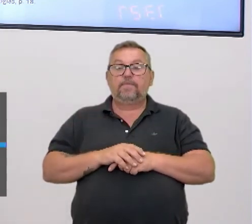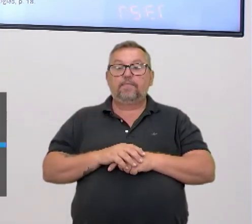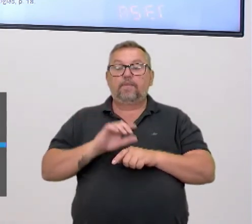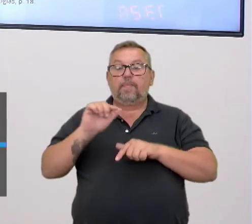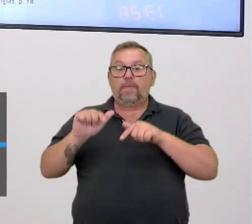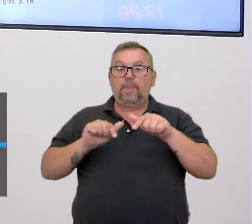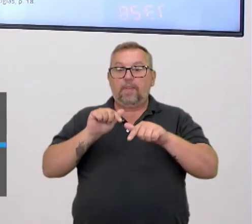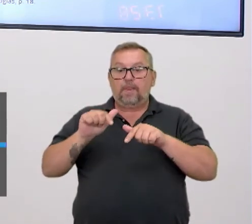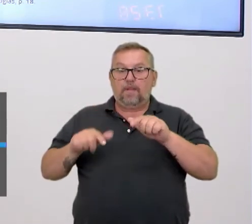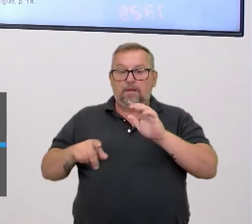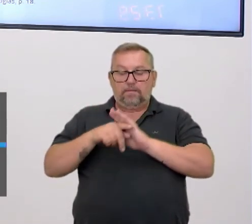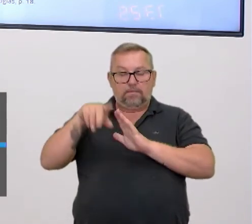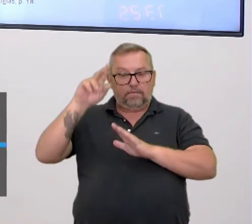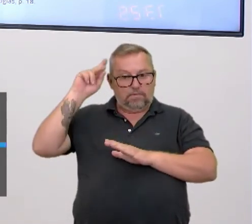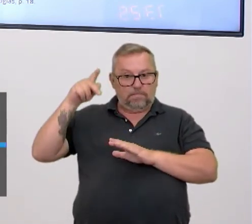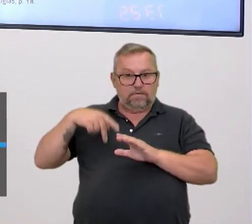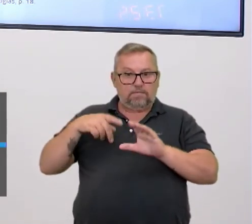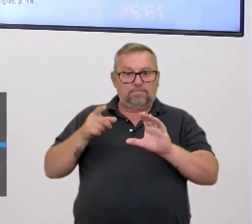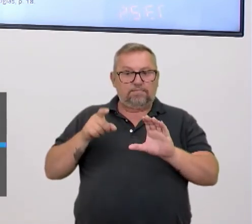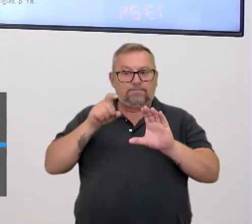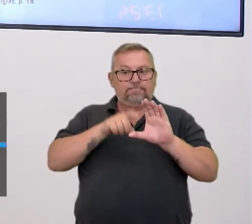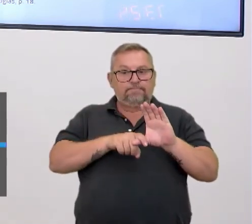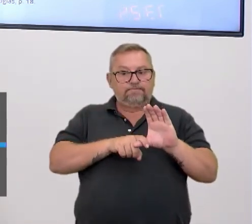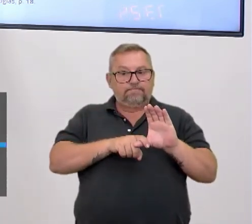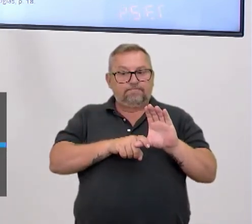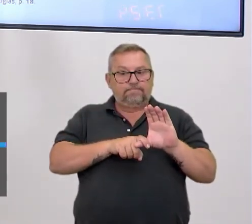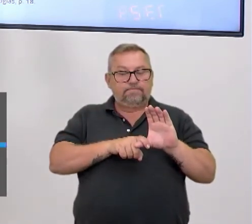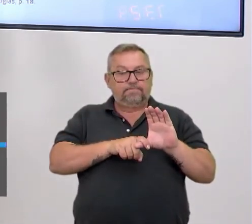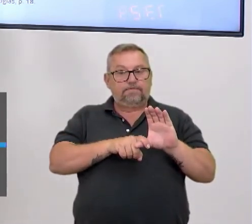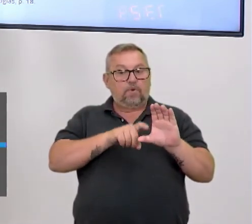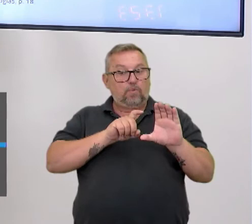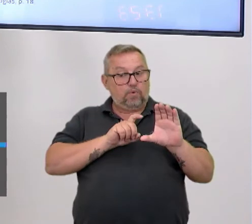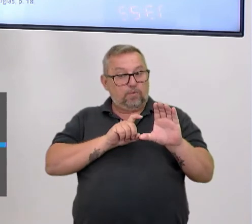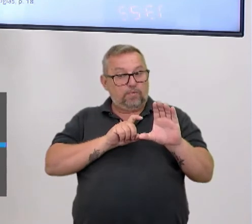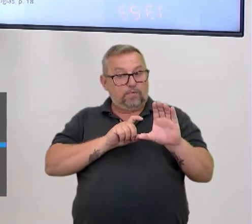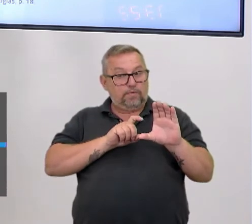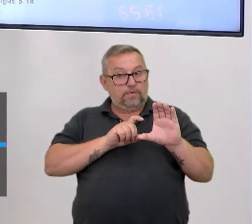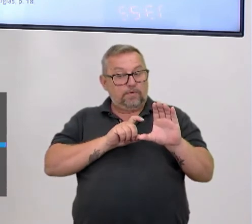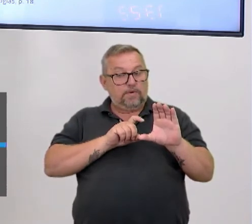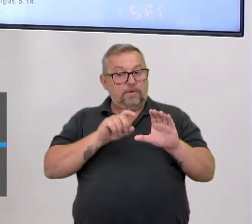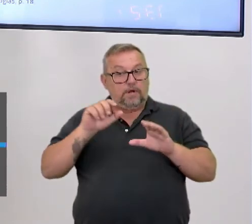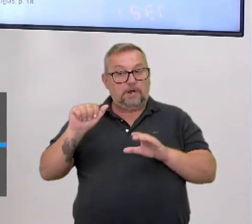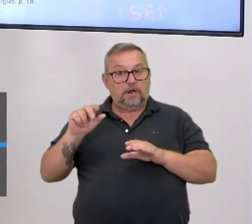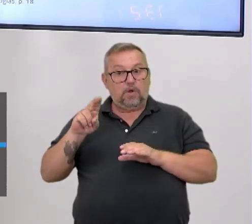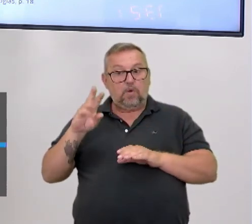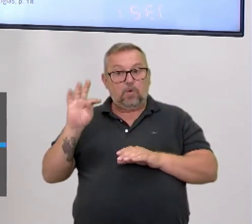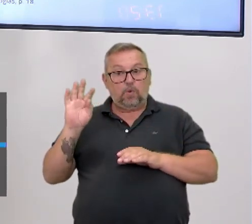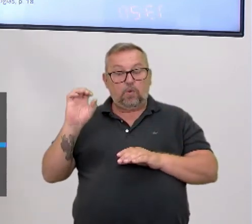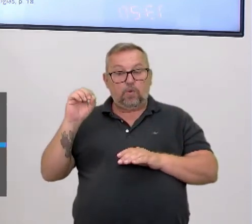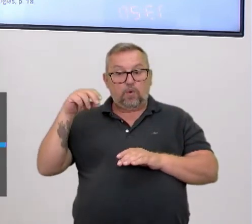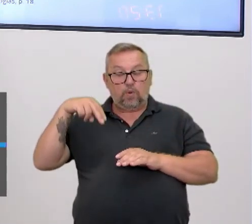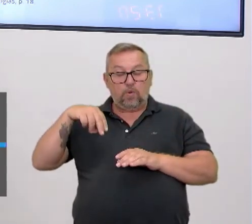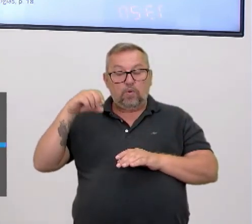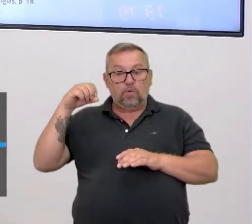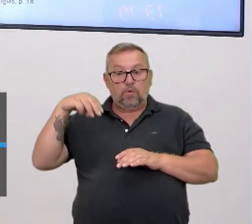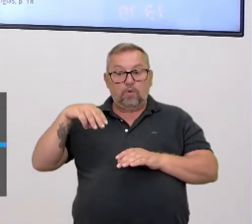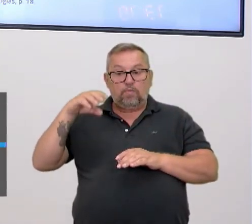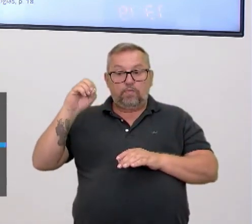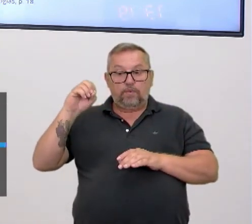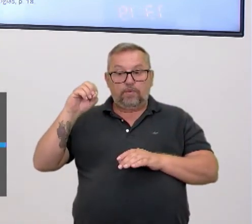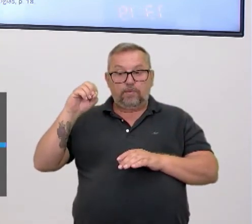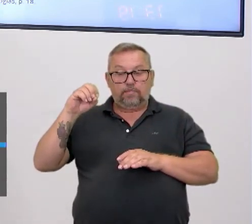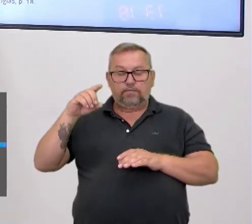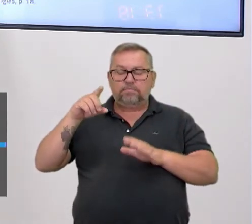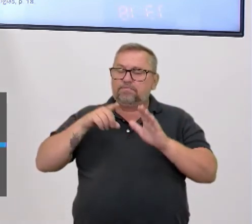trabalha por conta própria? Pode acontecer. Se ele trabalha por conta própria, ele tem uma empresa